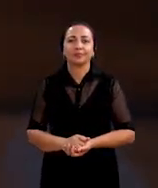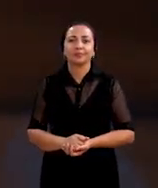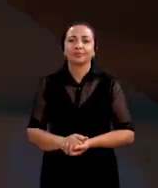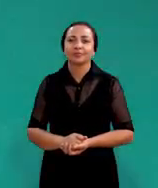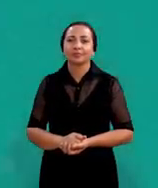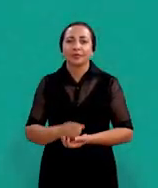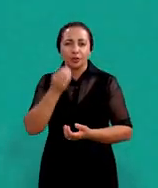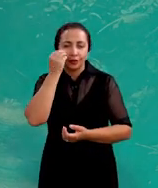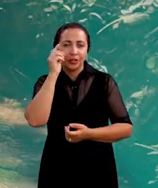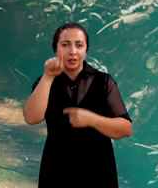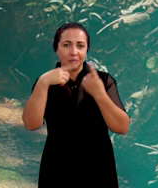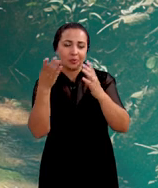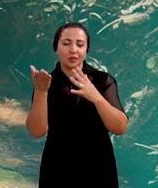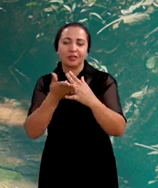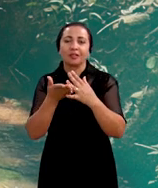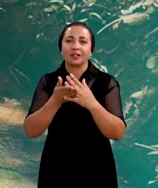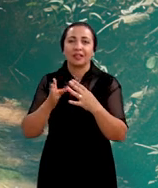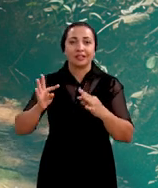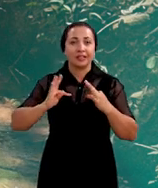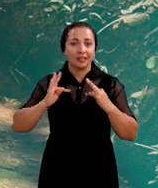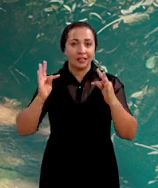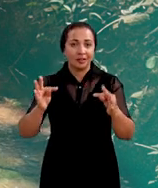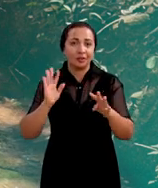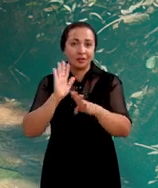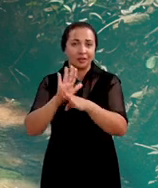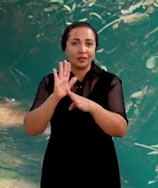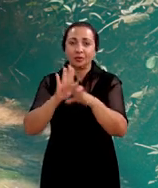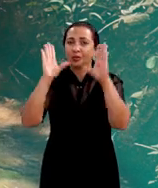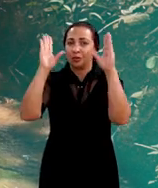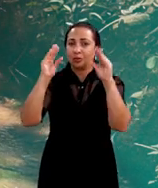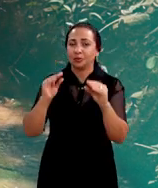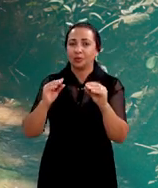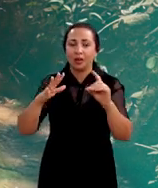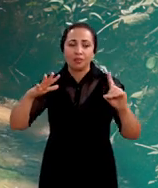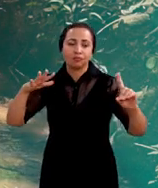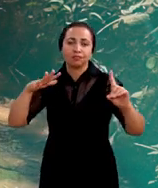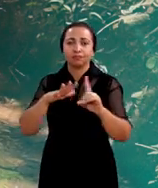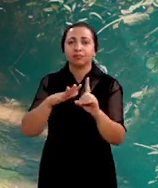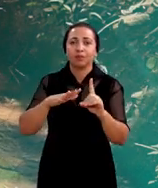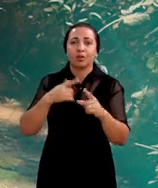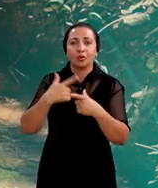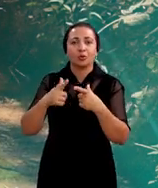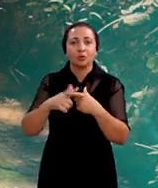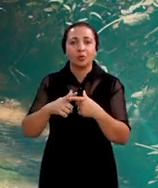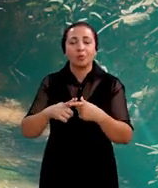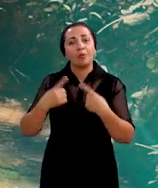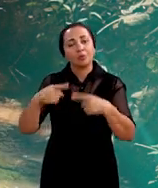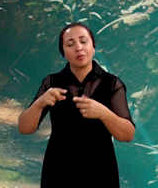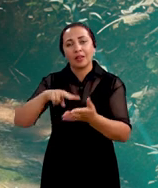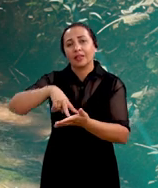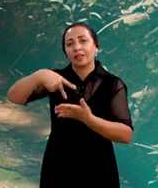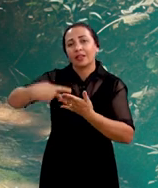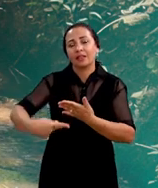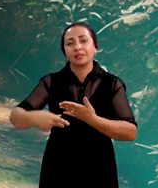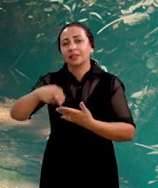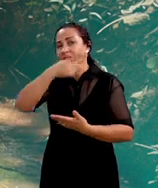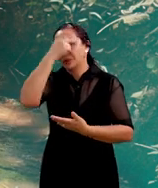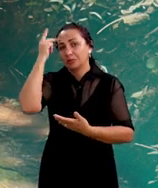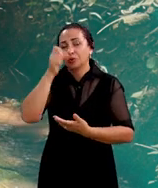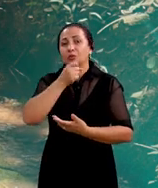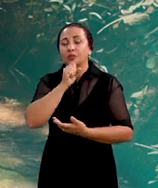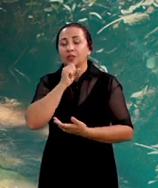pessoal. Veja daqui a pouco, tecnologias ajudam a reduzir os impactos dos problemas provocados por